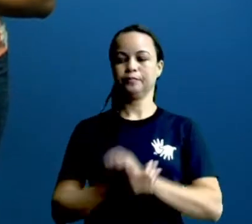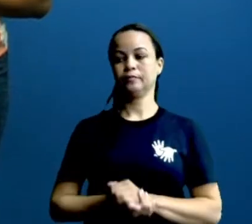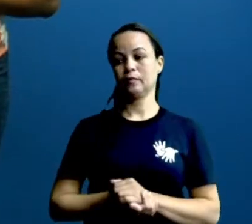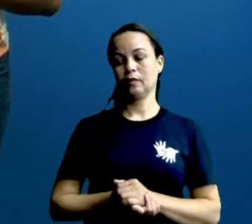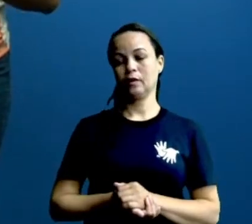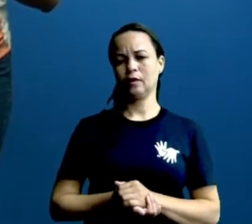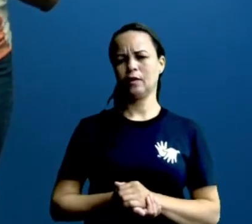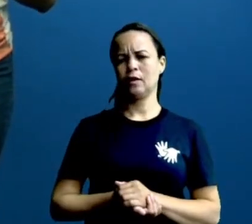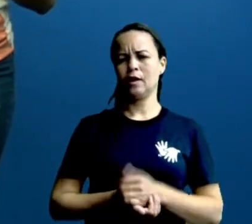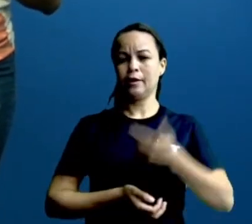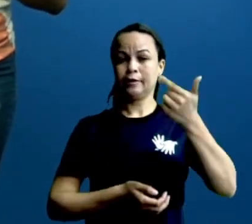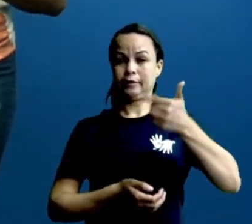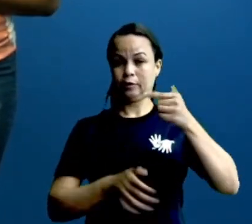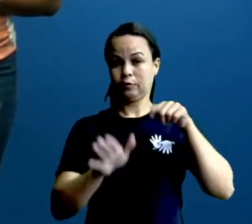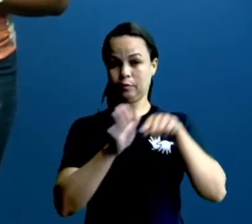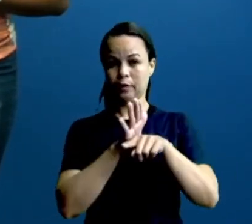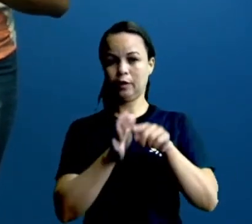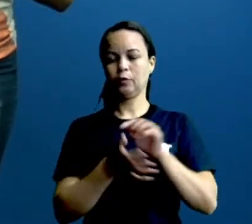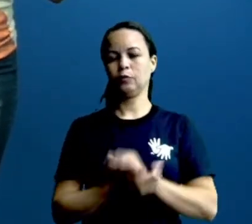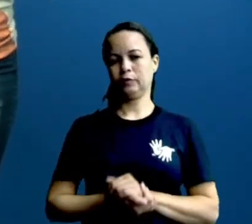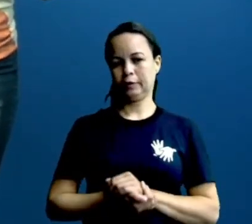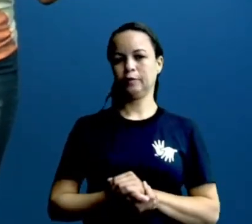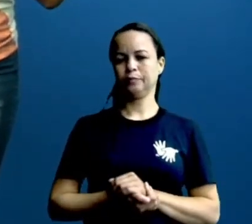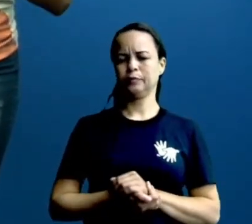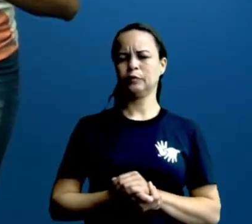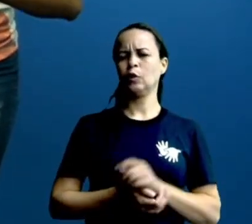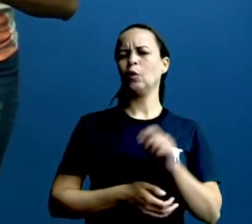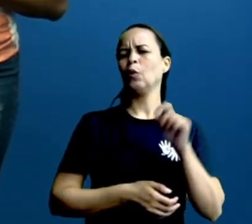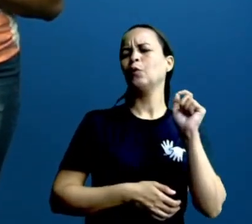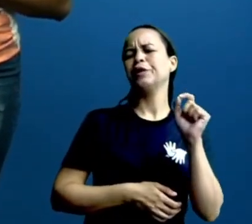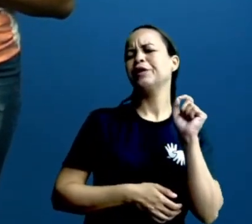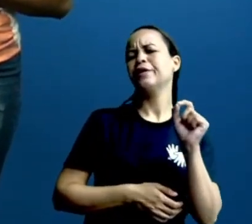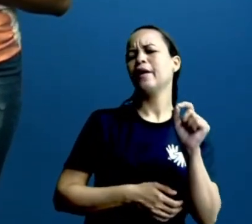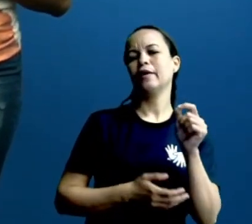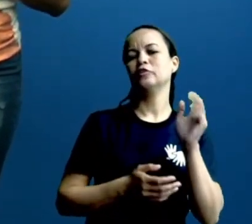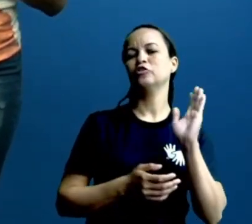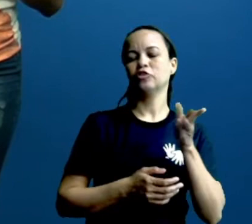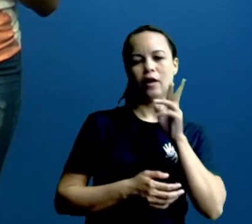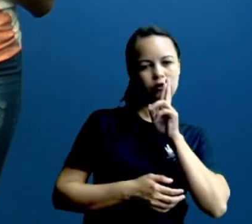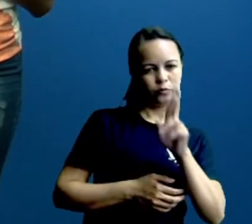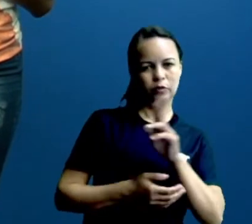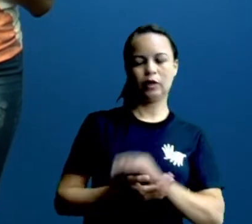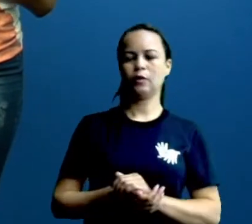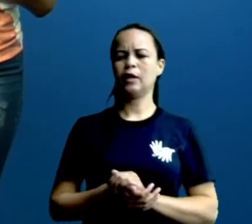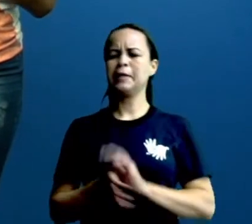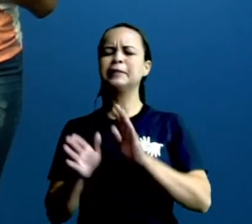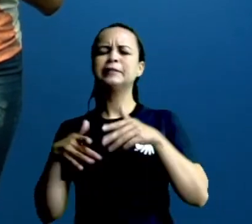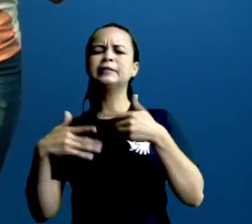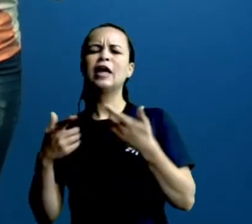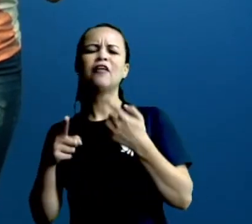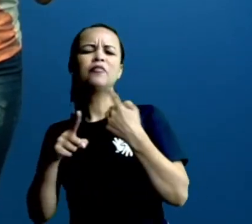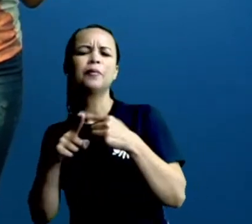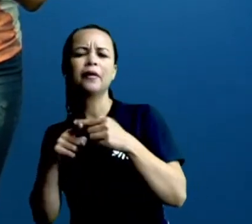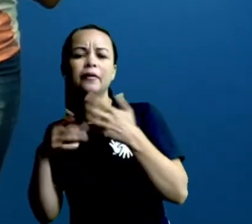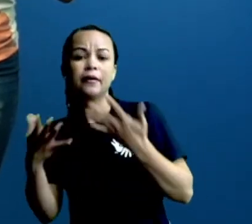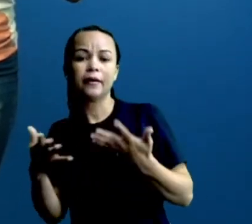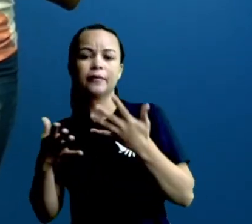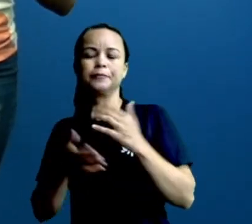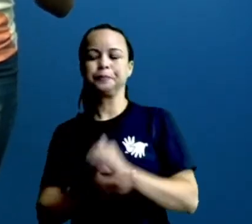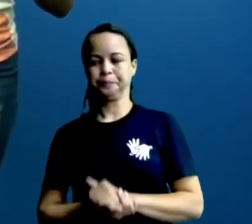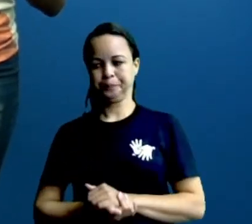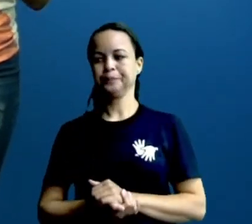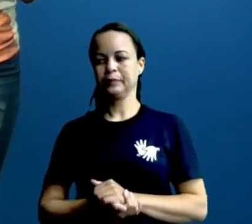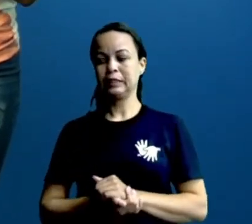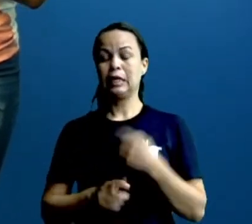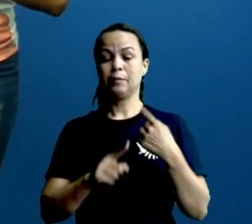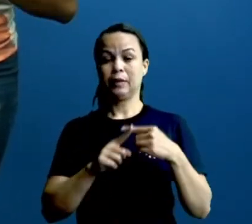segunda pergunta, o que é já foi respondido. E para que serve? A gente vai saber agora, bem resumido, para que serve a